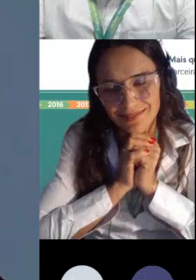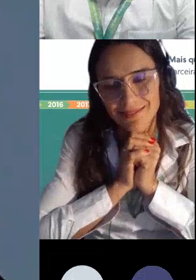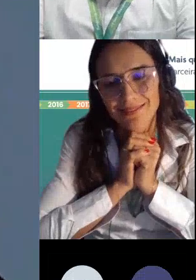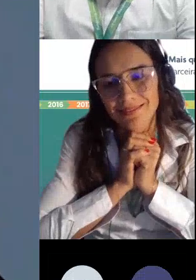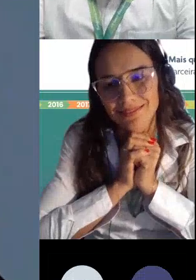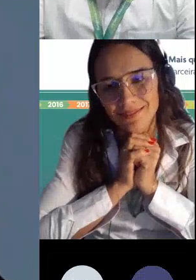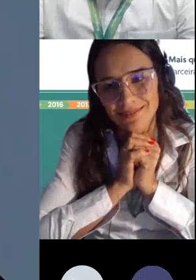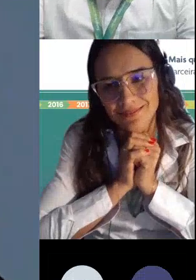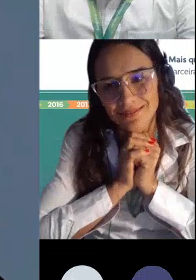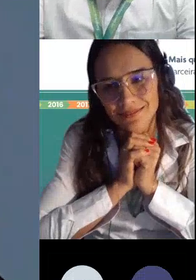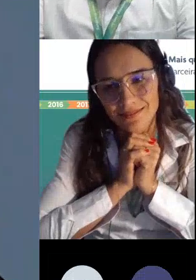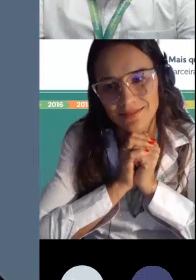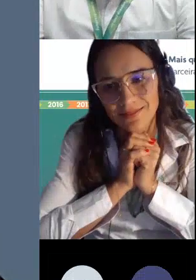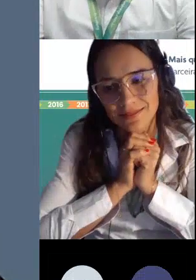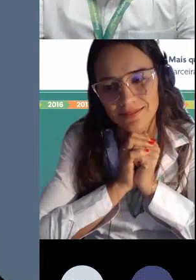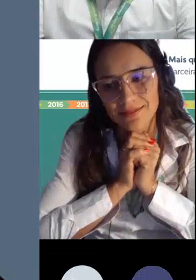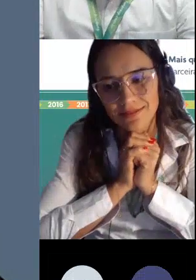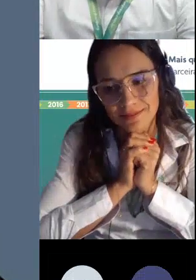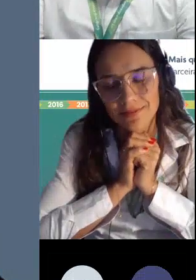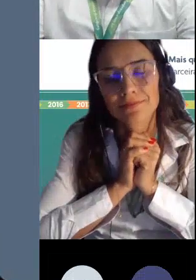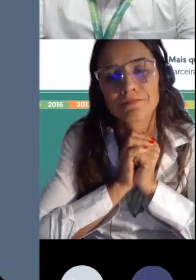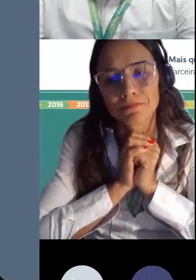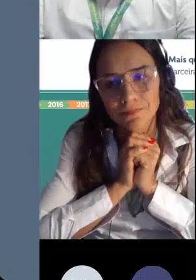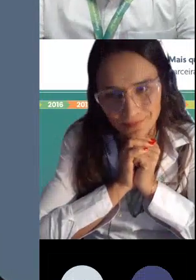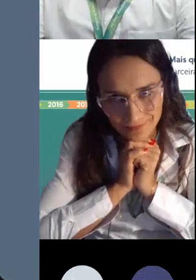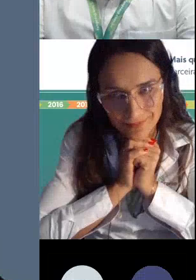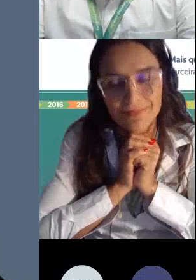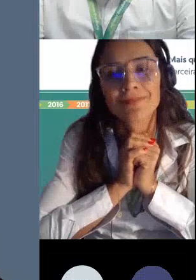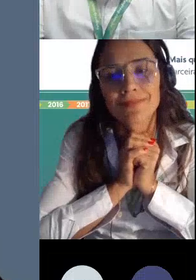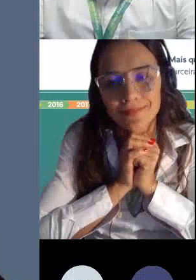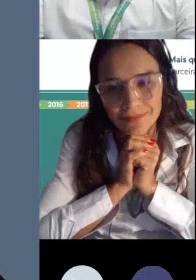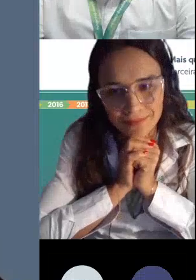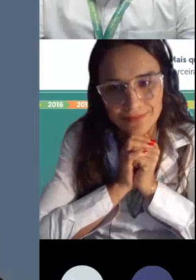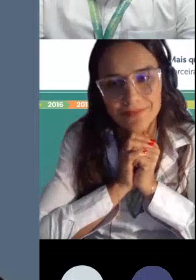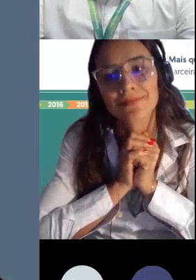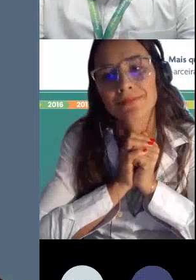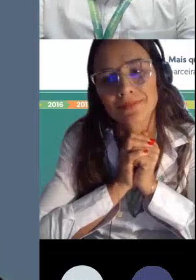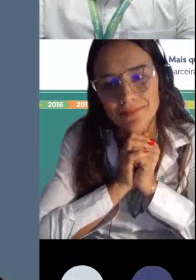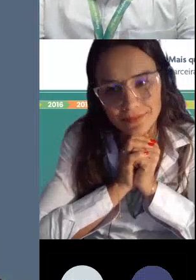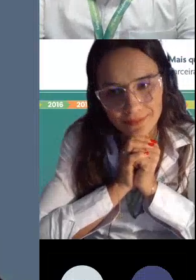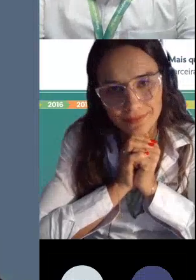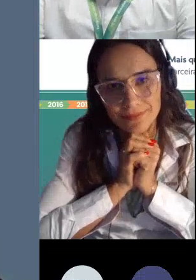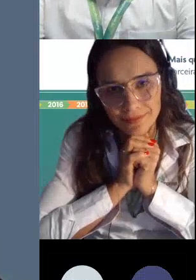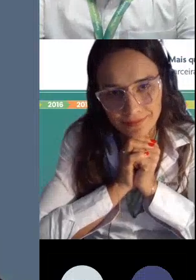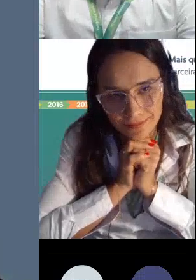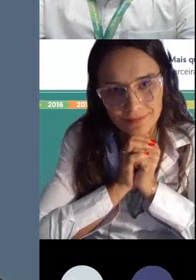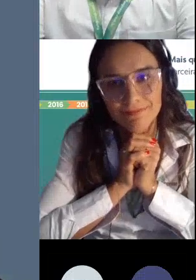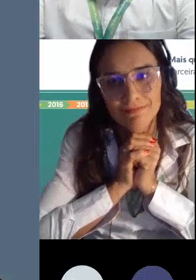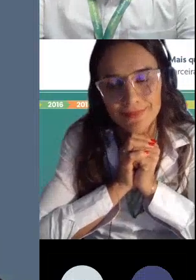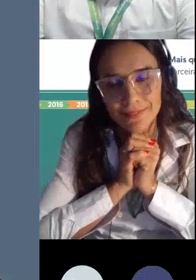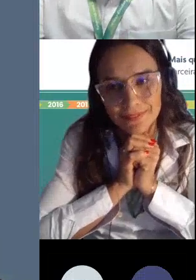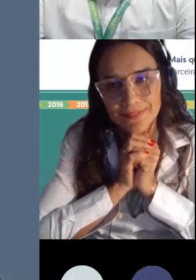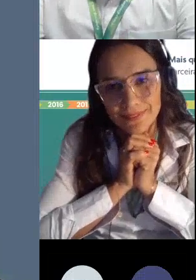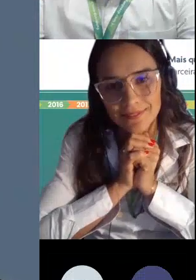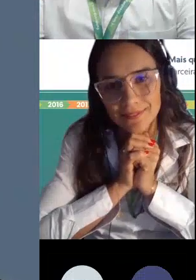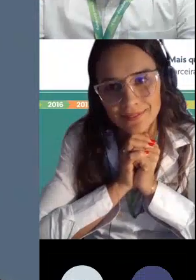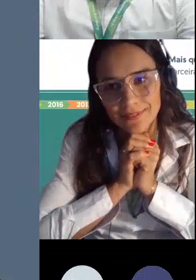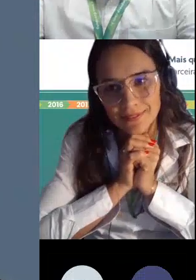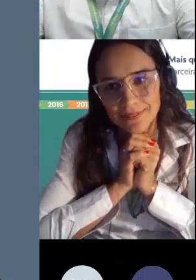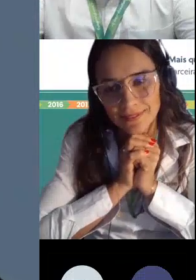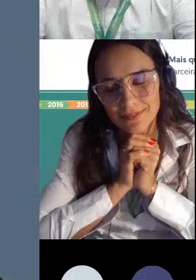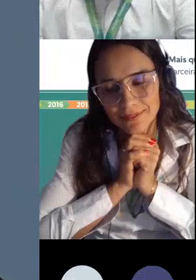adesão. Também tirar dúvidas, realizar simulações individuais, e é tudo de forma gratuita. E só